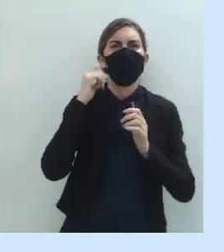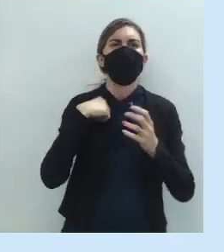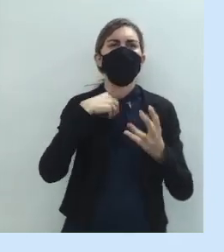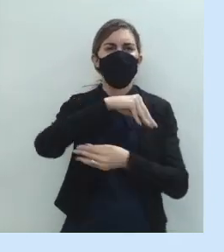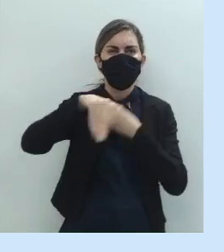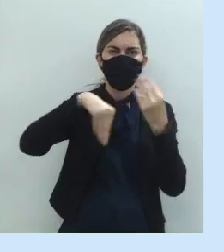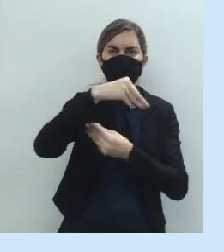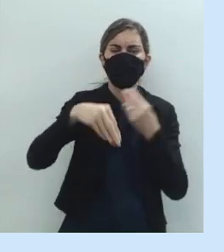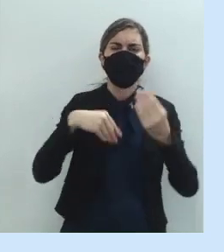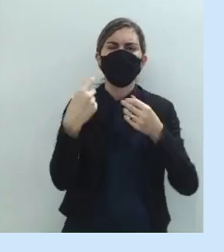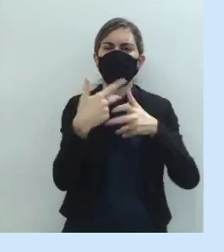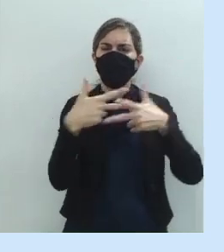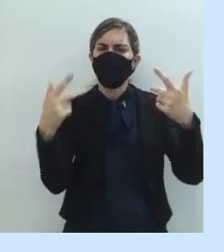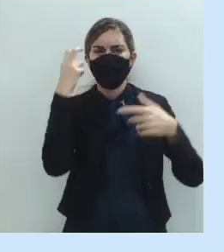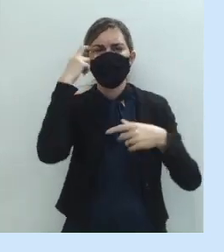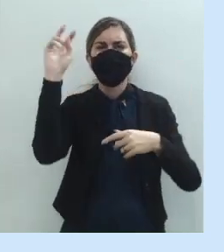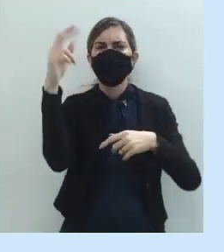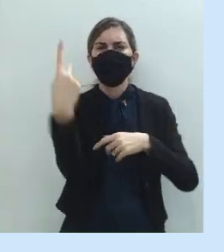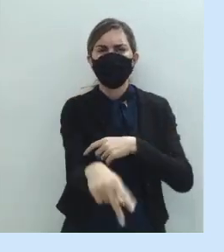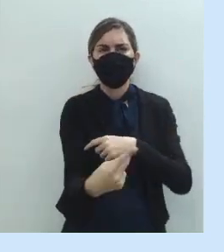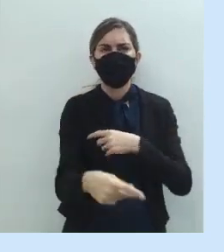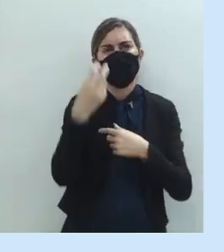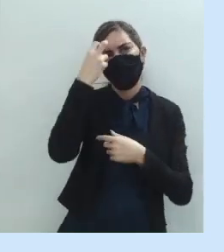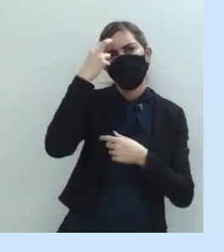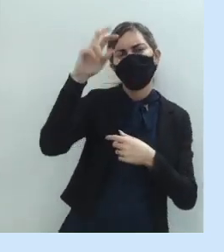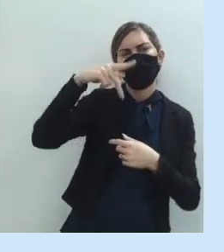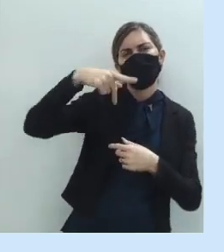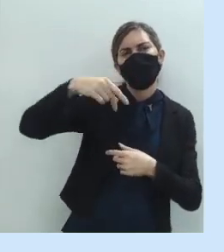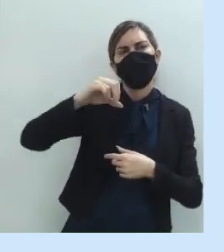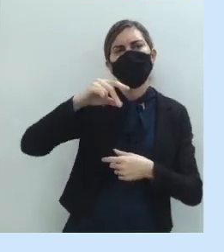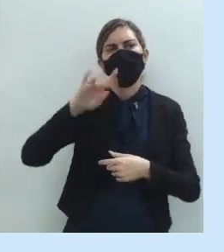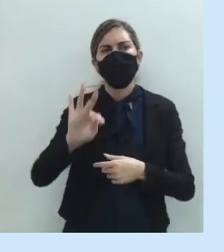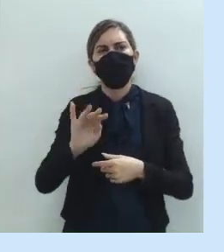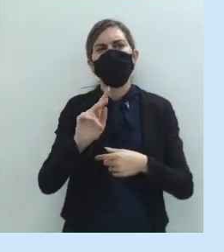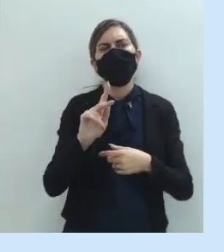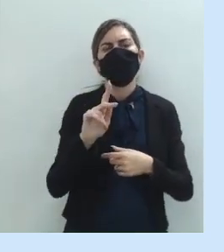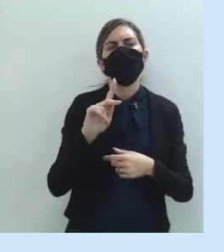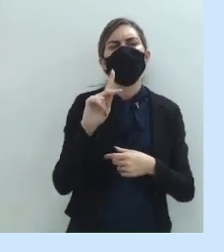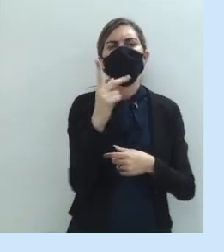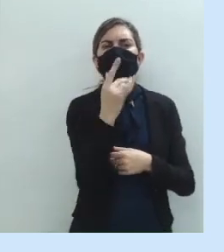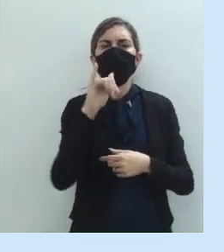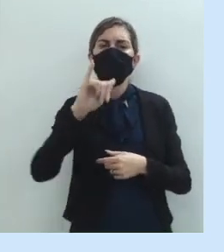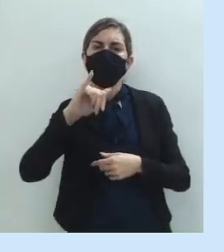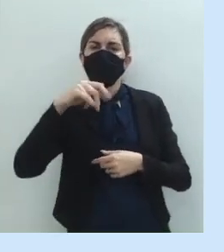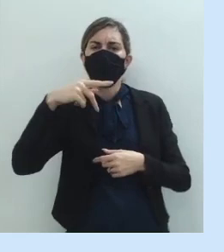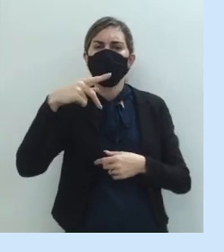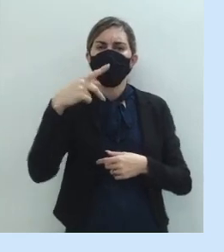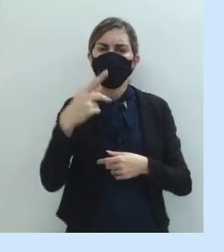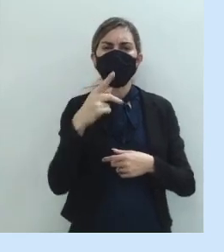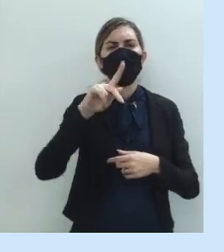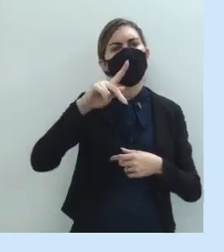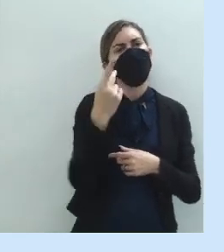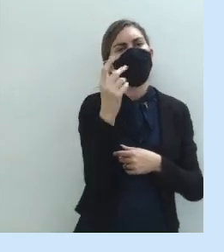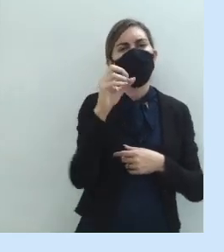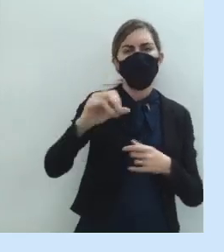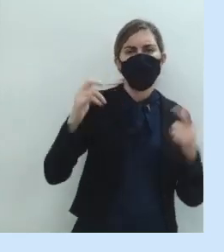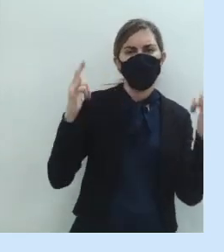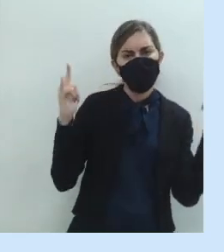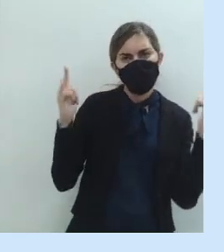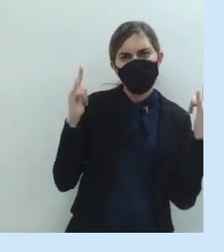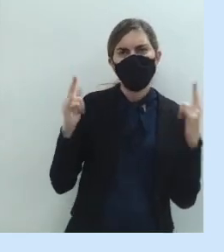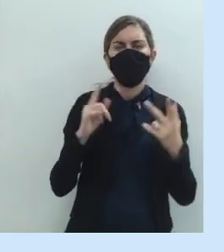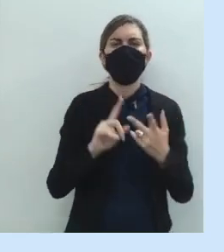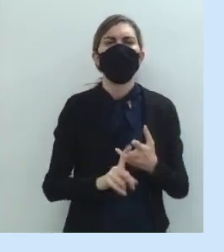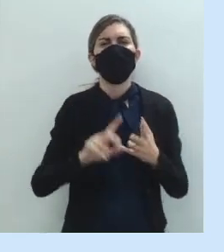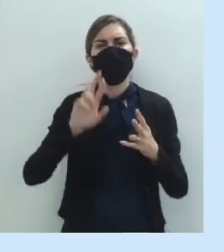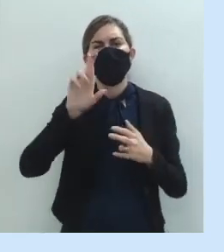da cultura regional de Pernambuco com a cultura pop, com o rock e o hip hop, Então, o rock and roll, o hip